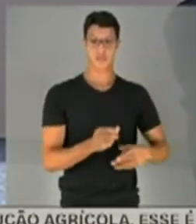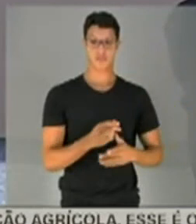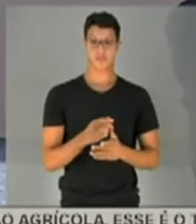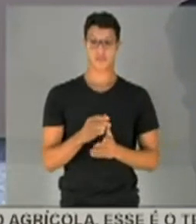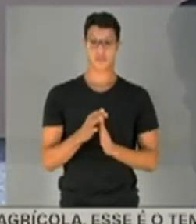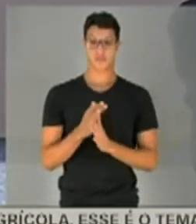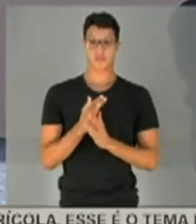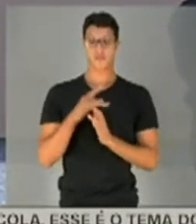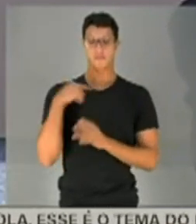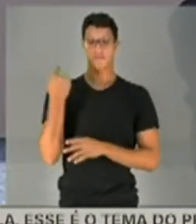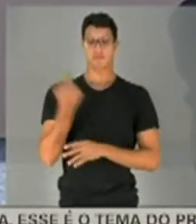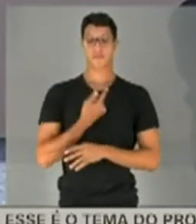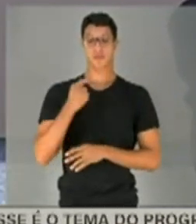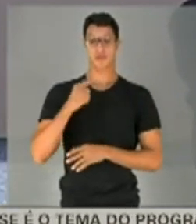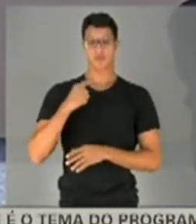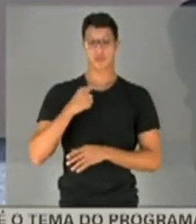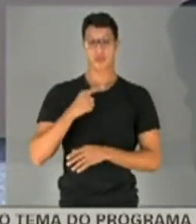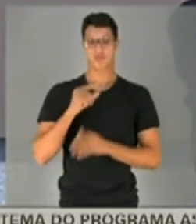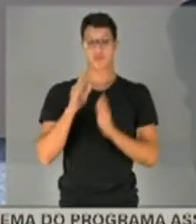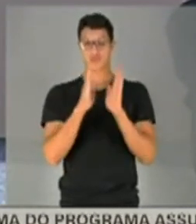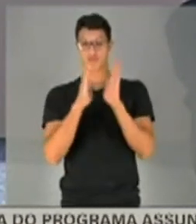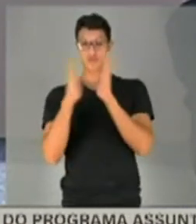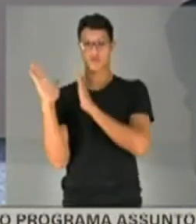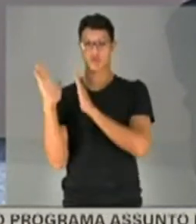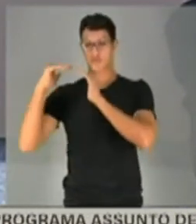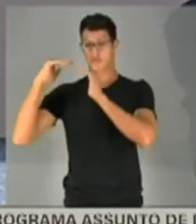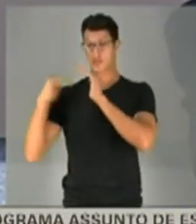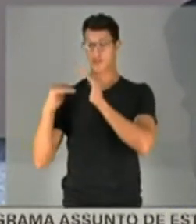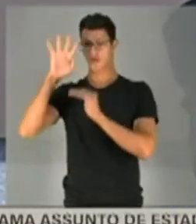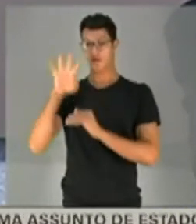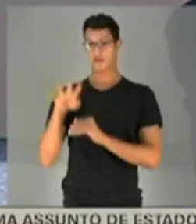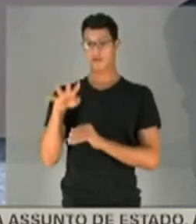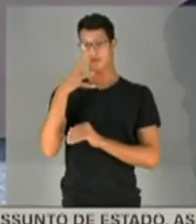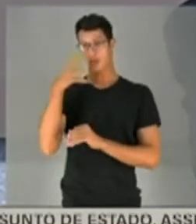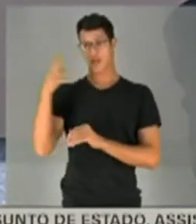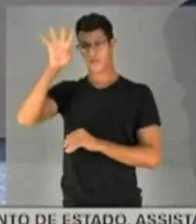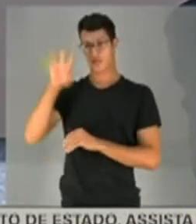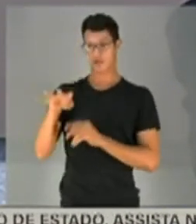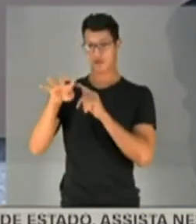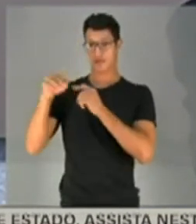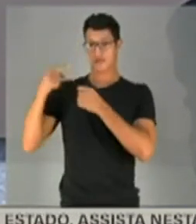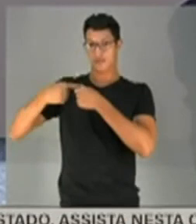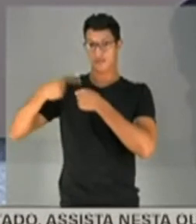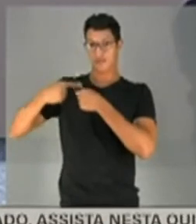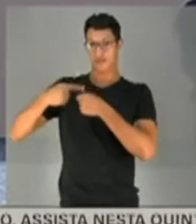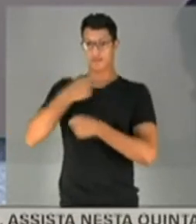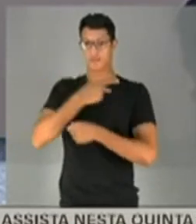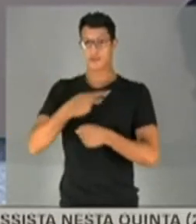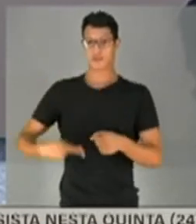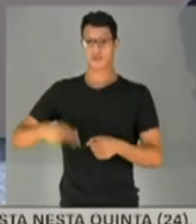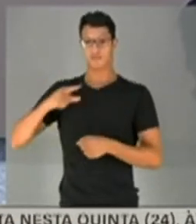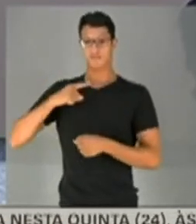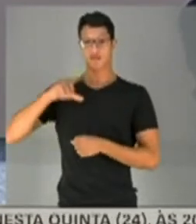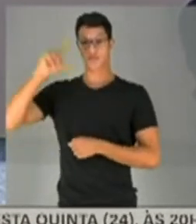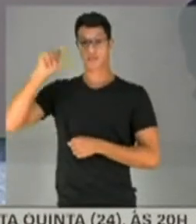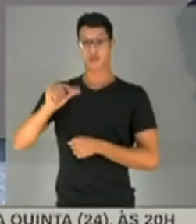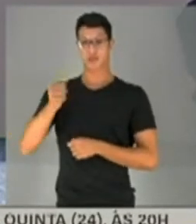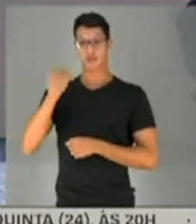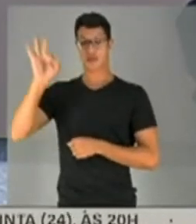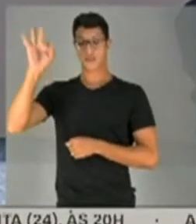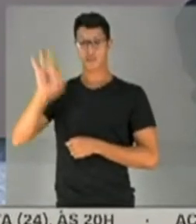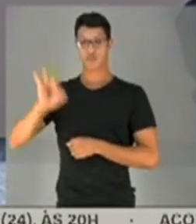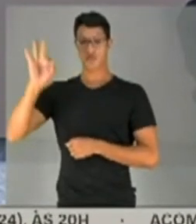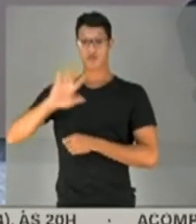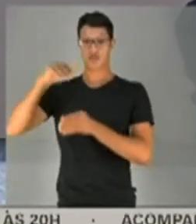Então, ali nós temos, bem no canto inferior do gráfico da direita, as cidades em que o presidente teve menos de 10% dos